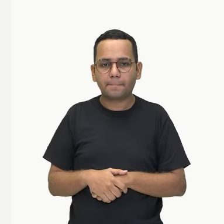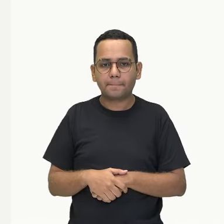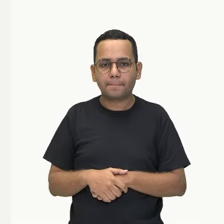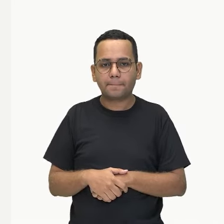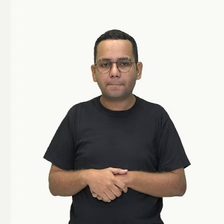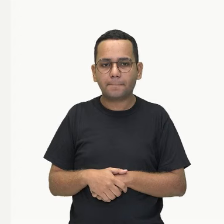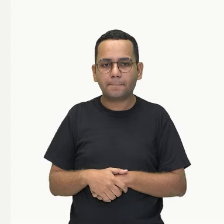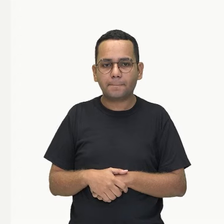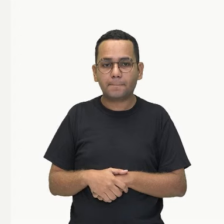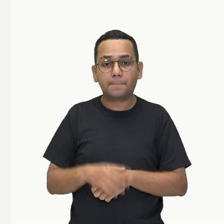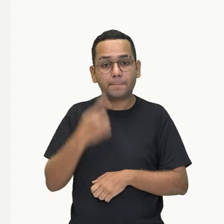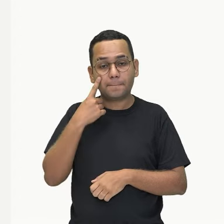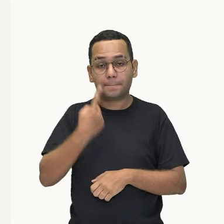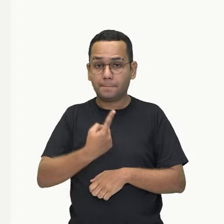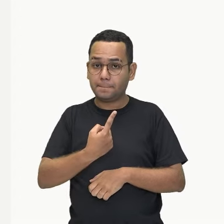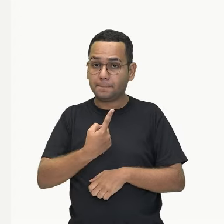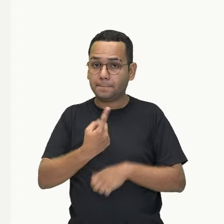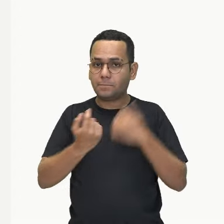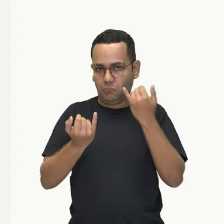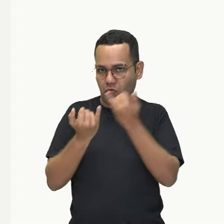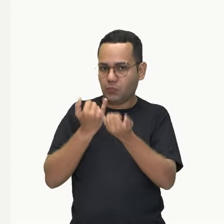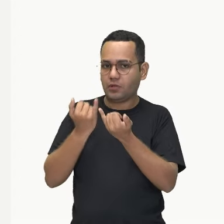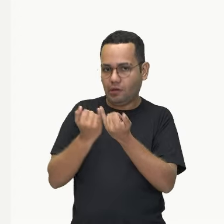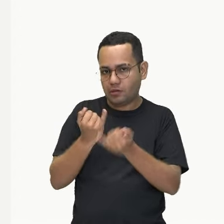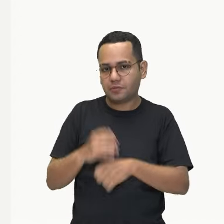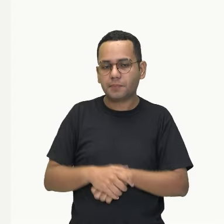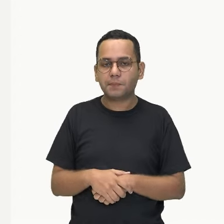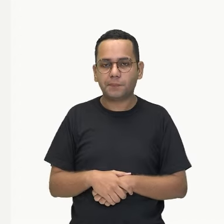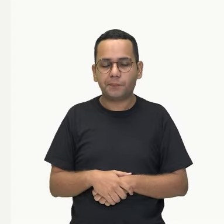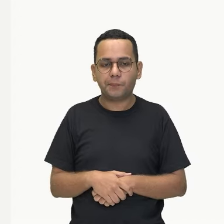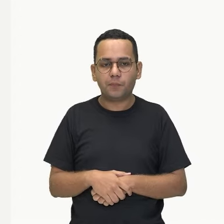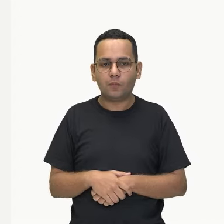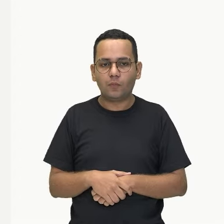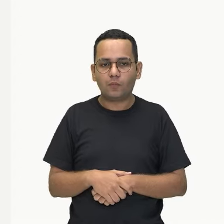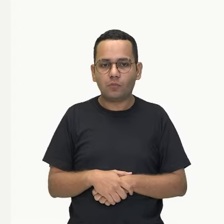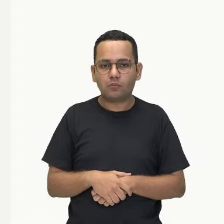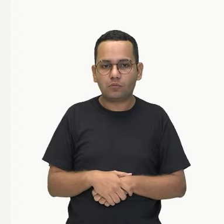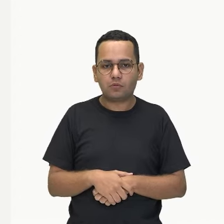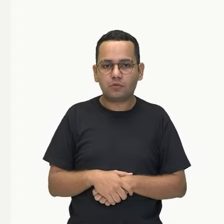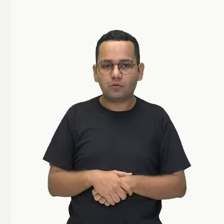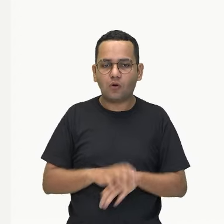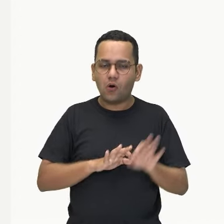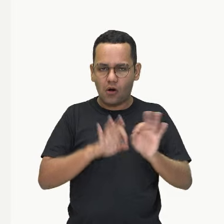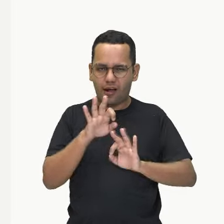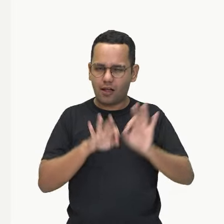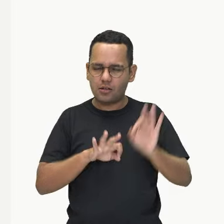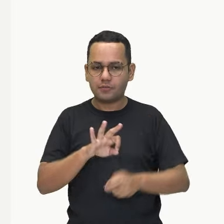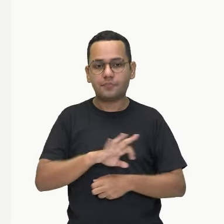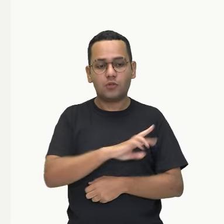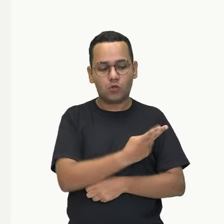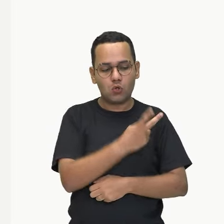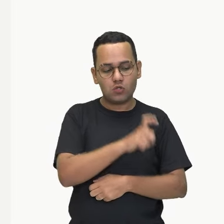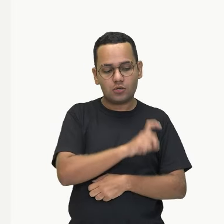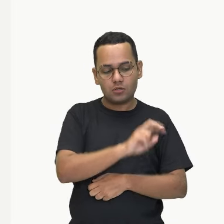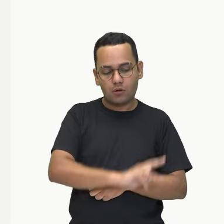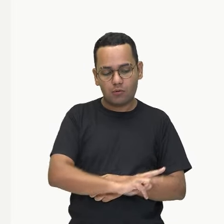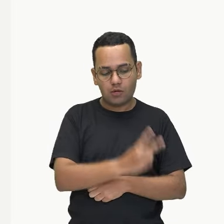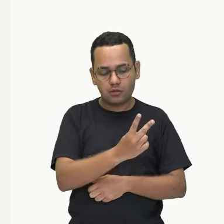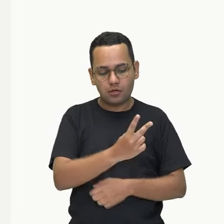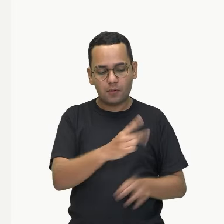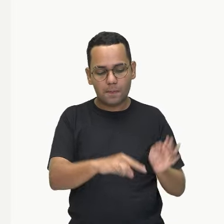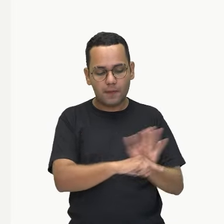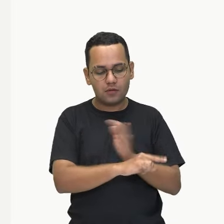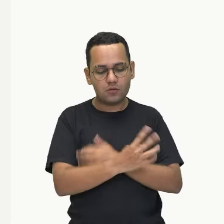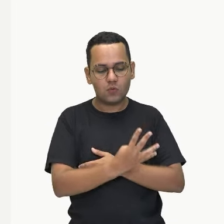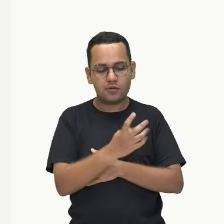ao quadrado com menos 4x ao quadrado. Ó, 2x ao quadrado